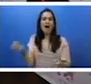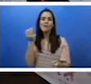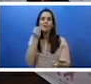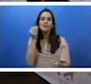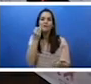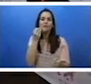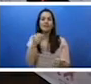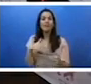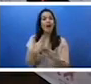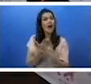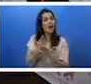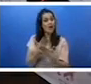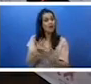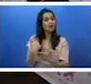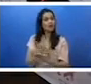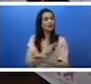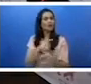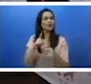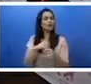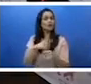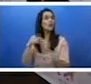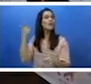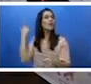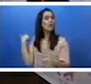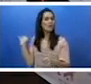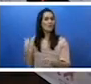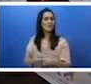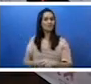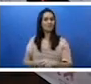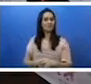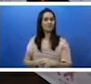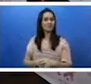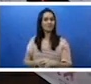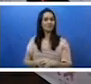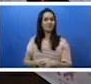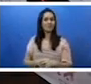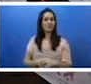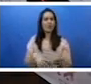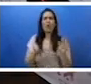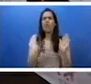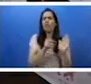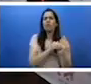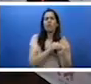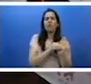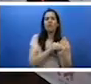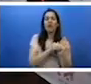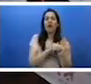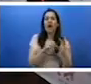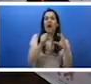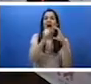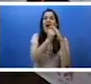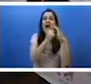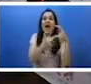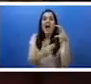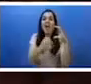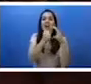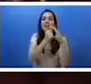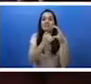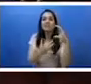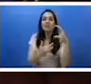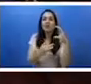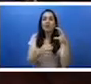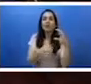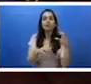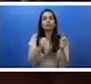nossa aula que nós tivemos ontem. O que é? Olha lá. O conteúdo. Nós vamos fazer o quê?